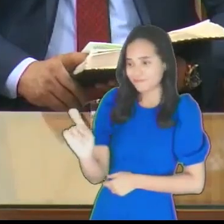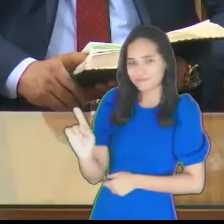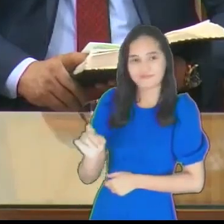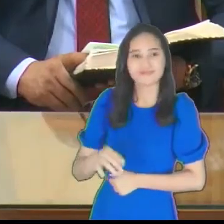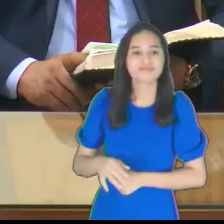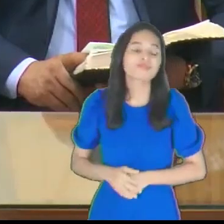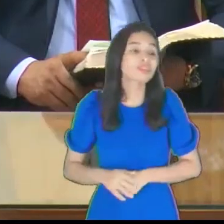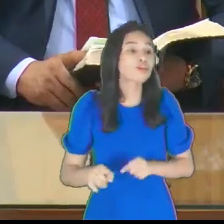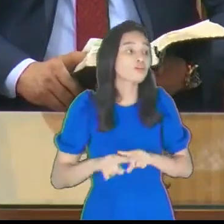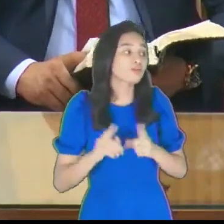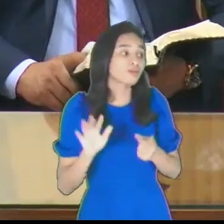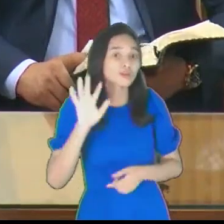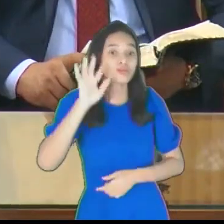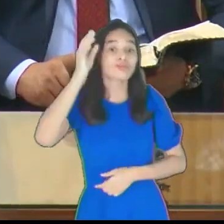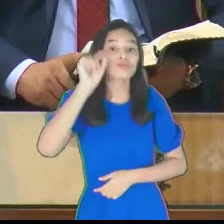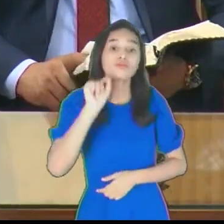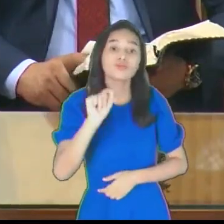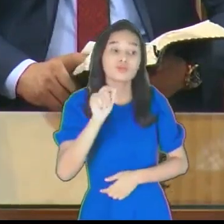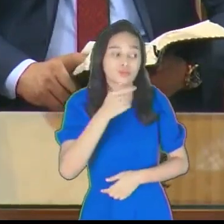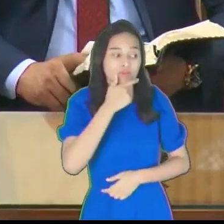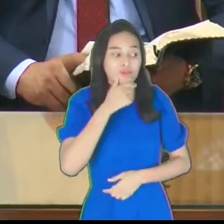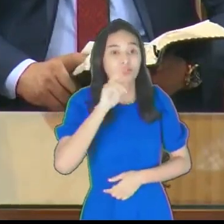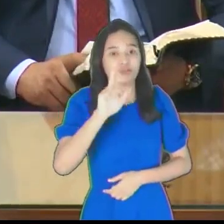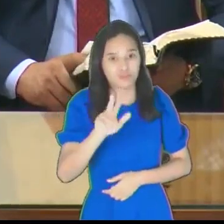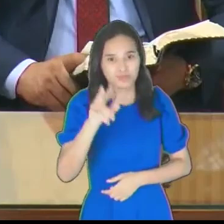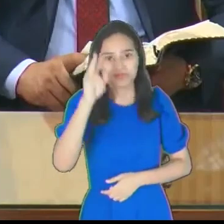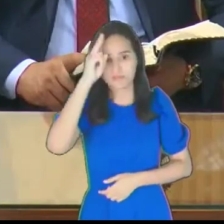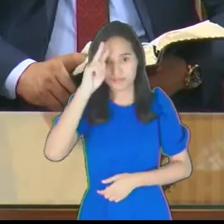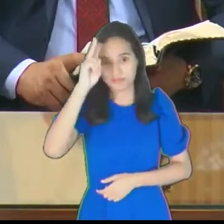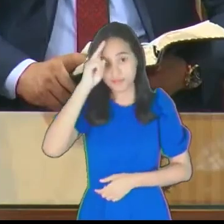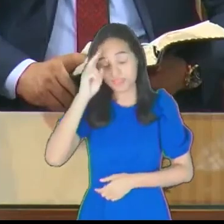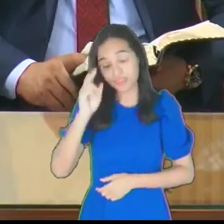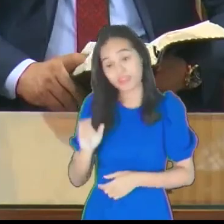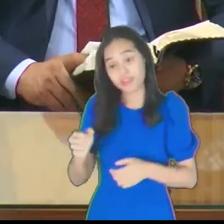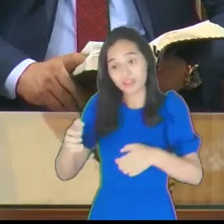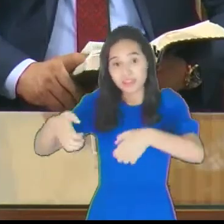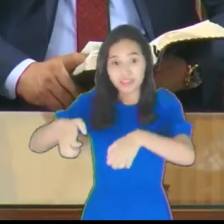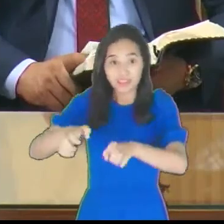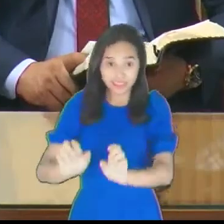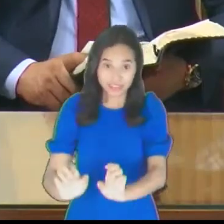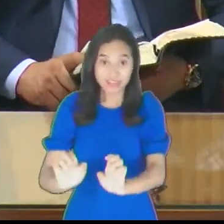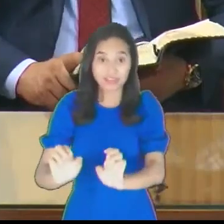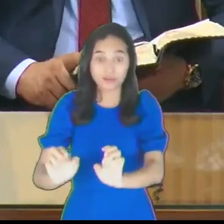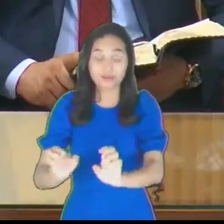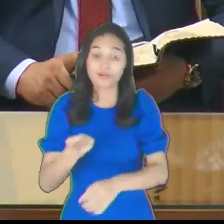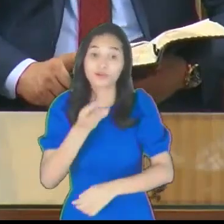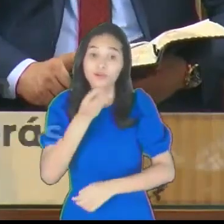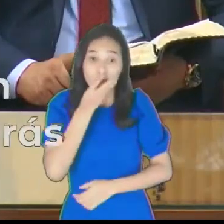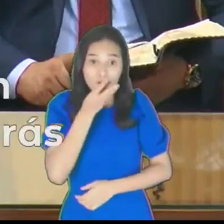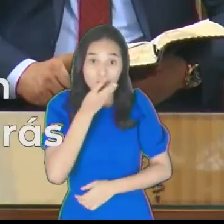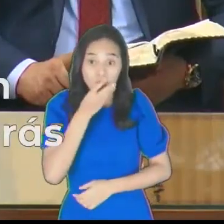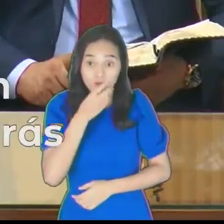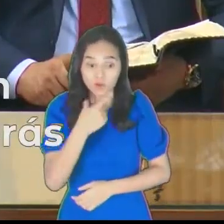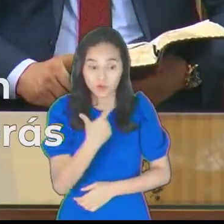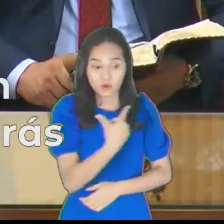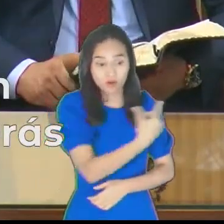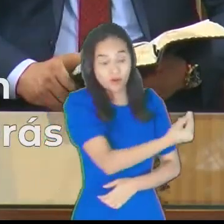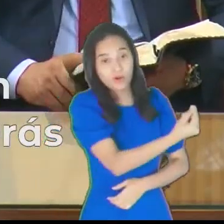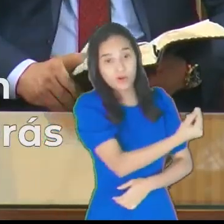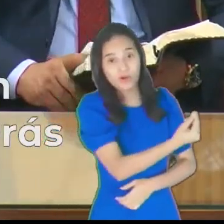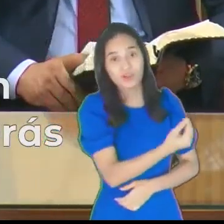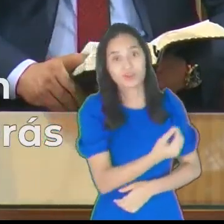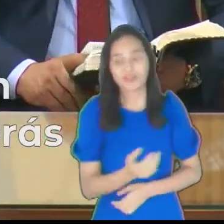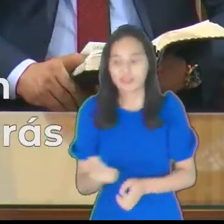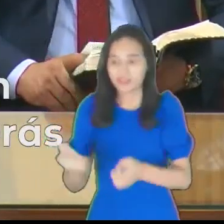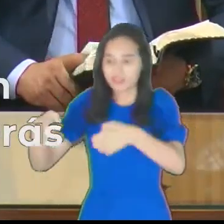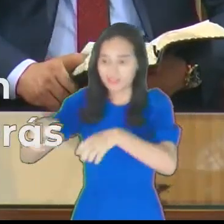foi que aconteceu? Os irmãos estão lembrados que Ezequias, quando o profeta saiu, Ezequias, deitado na cama com